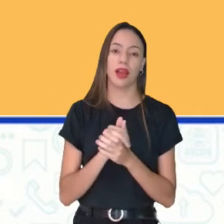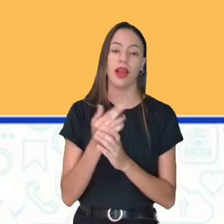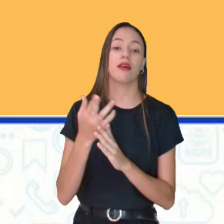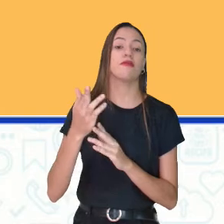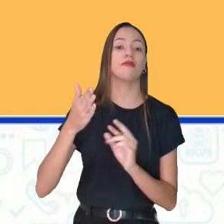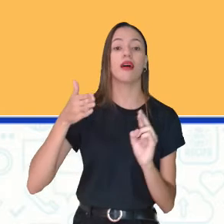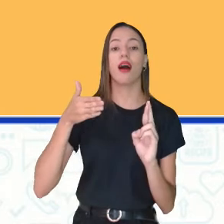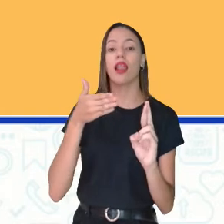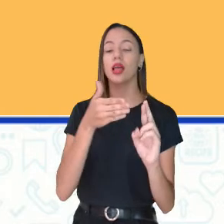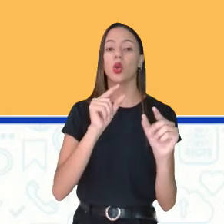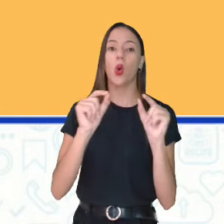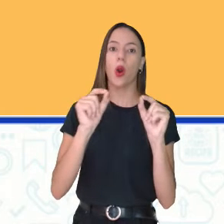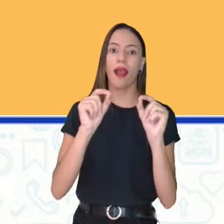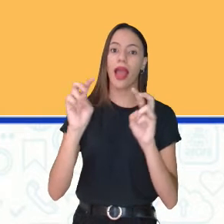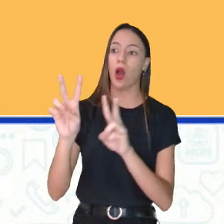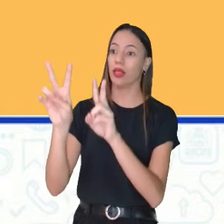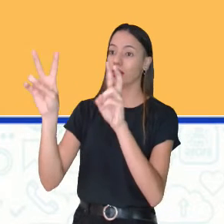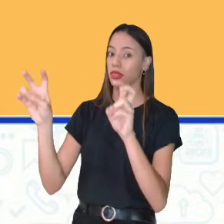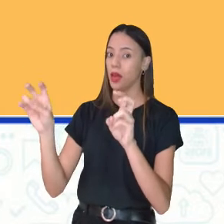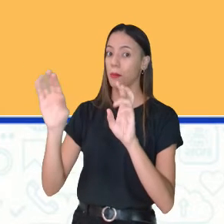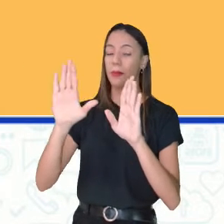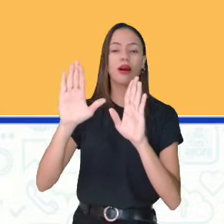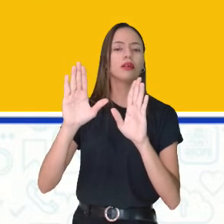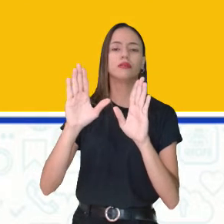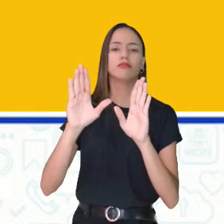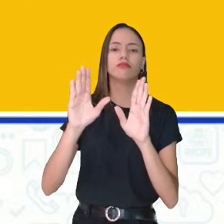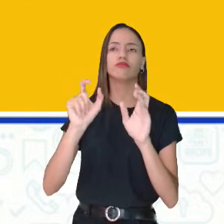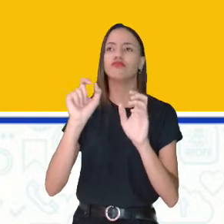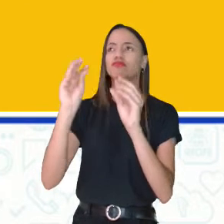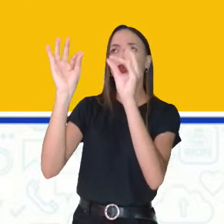normalmente colocado no início do texto.